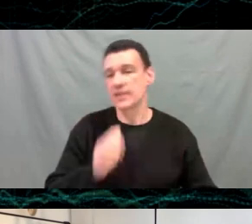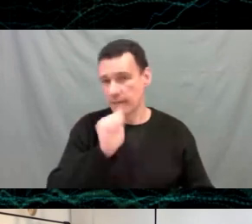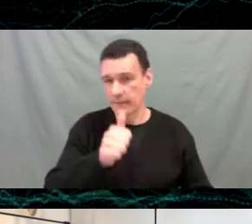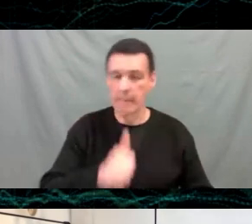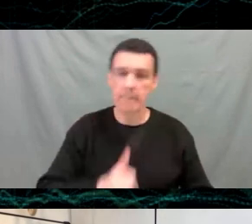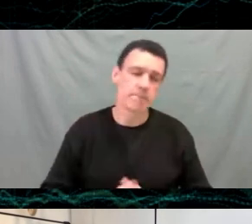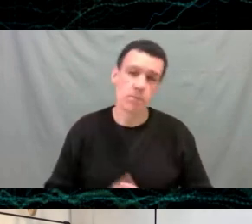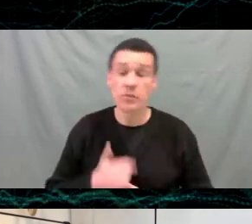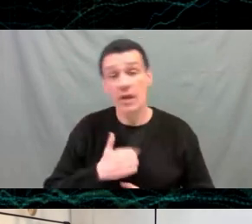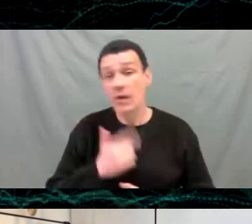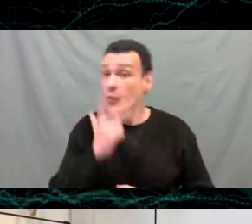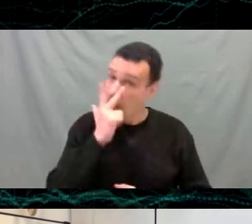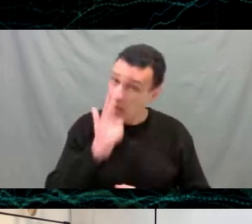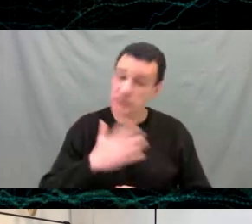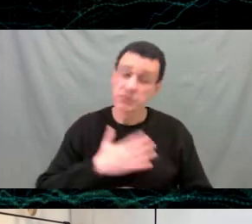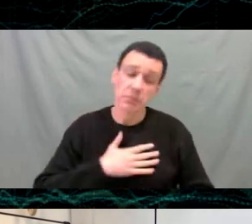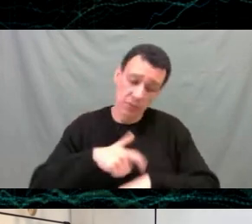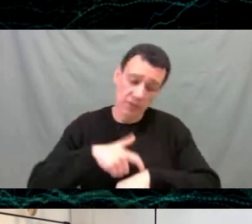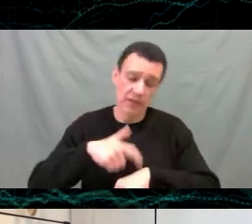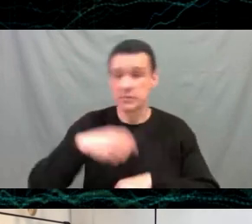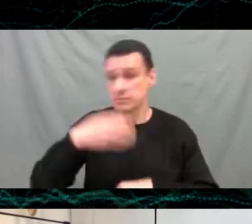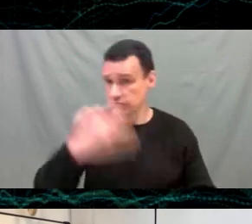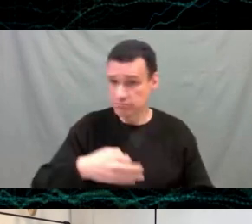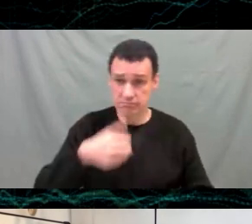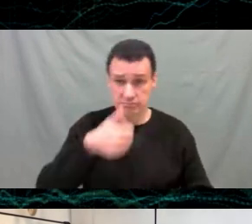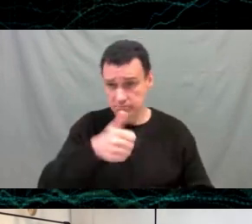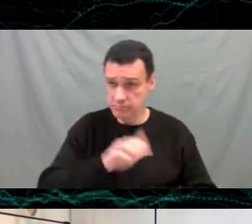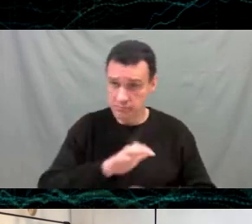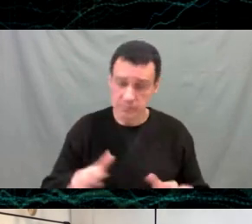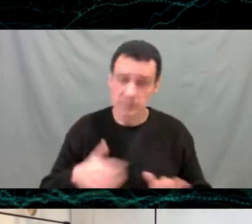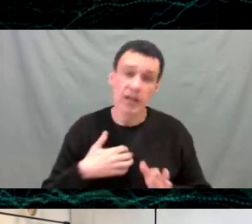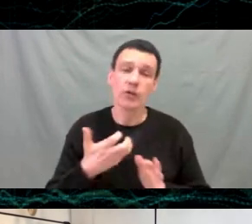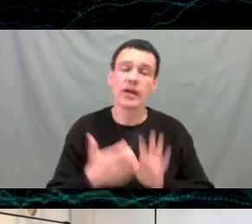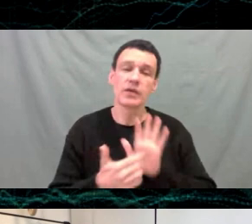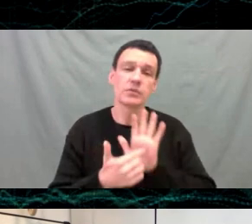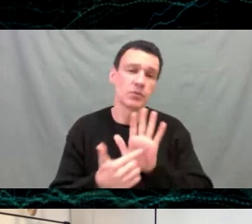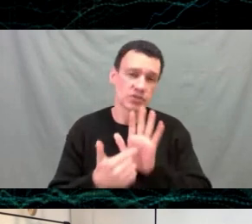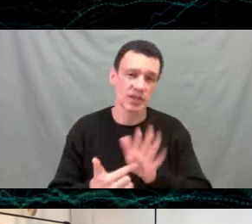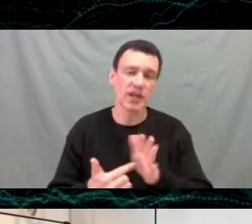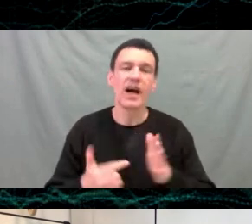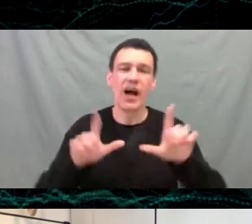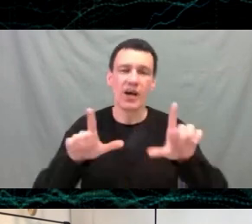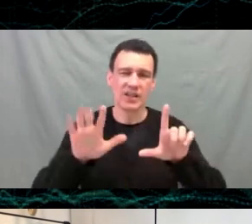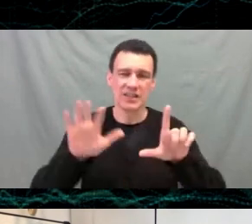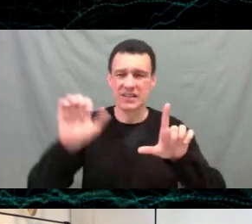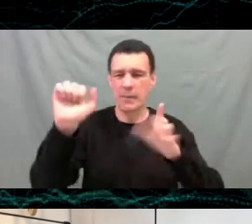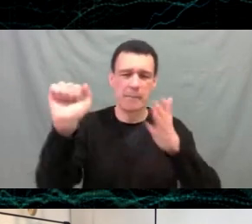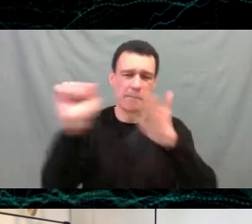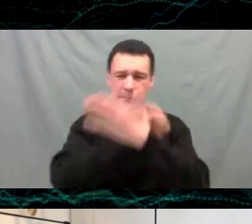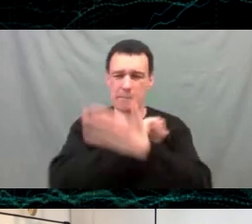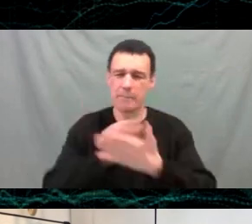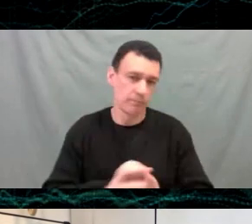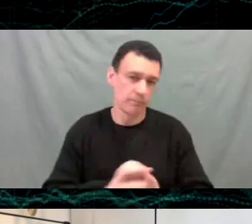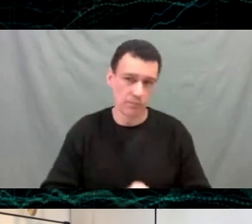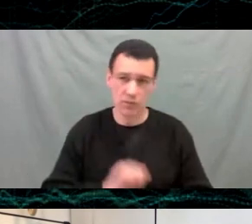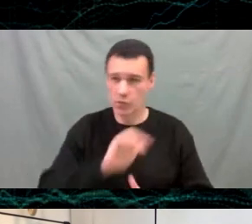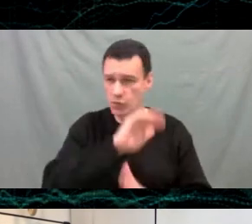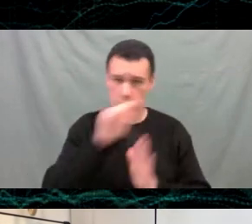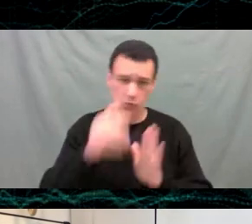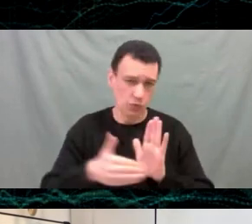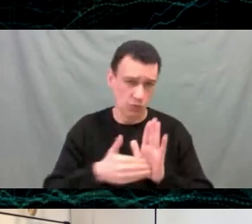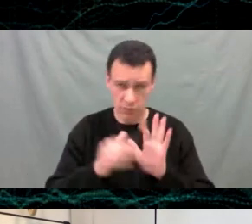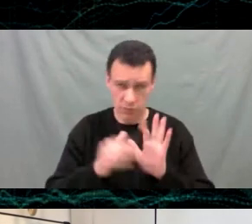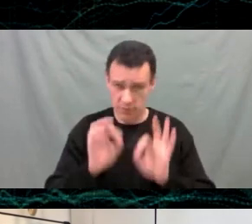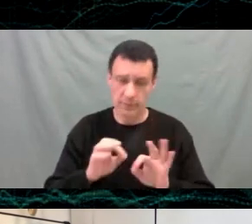certo. É mais ou menos isso que eu queria mostrar para vocês. Eu vou destruir toda a stack aqui e voltar